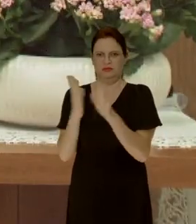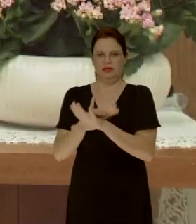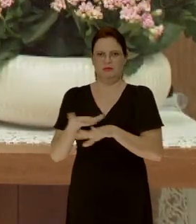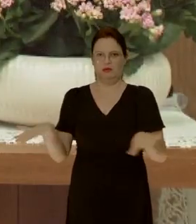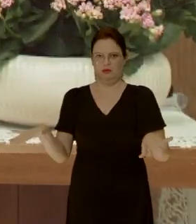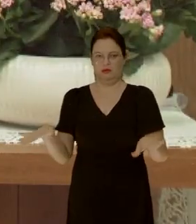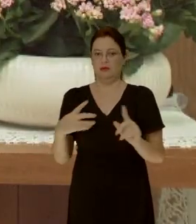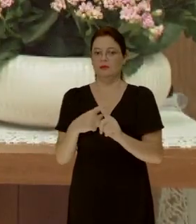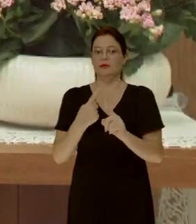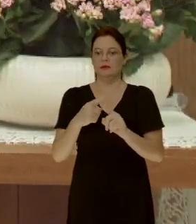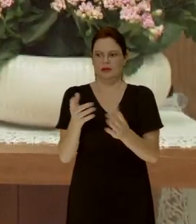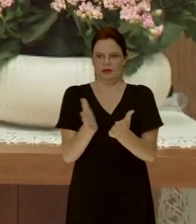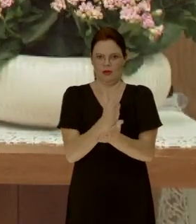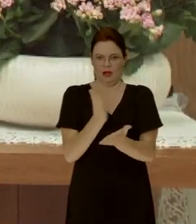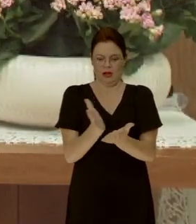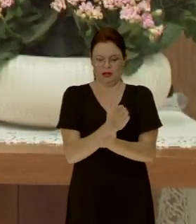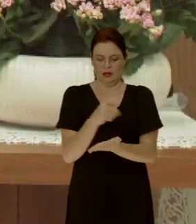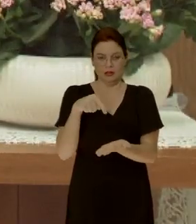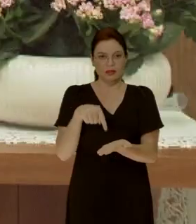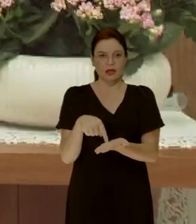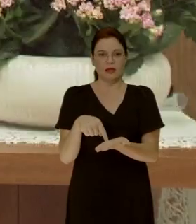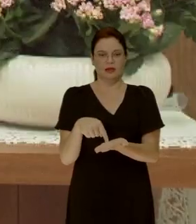pois esse diário